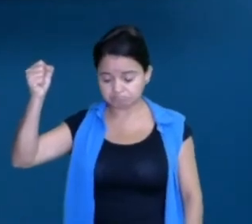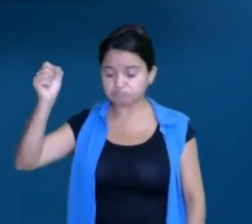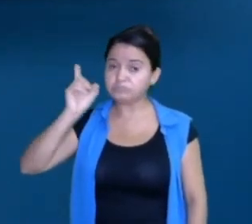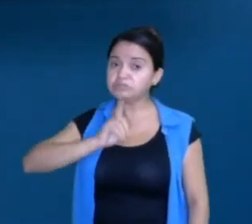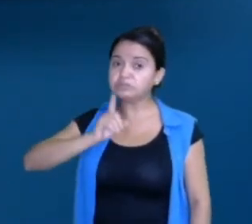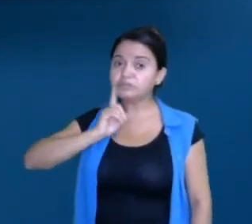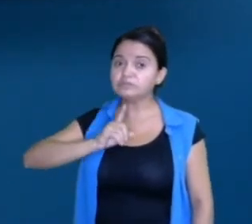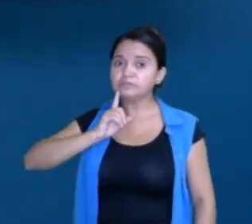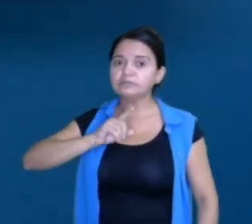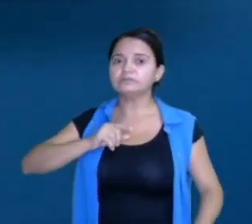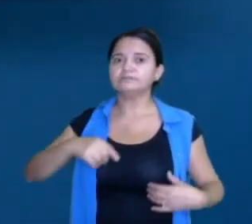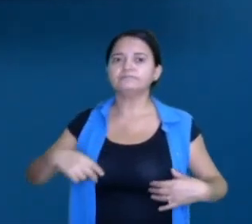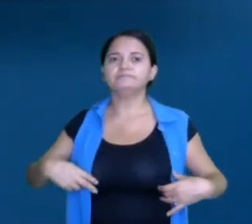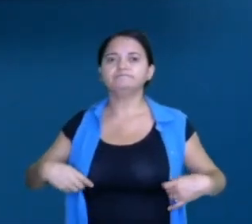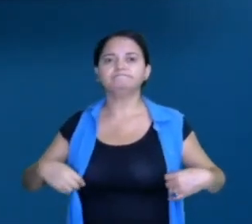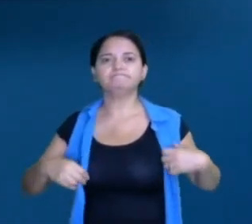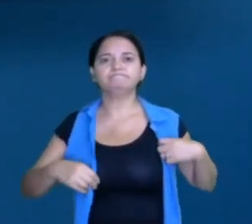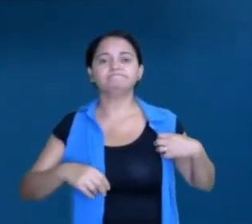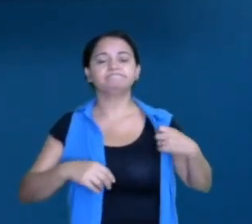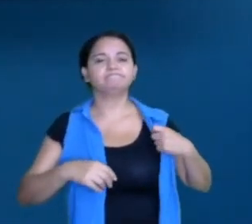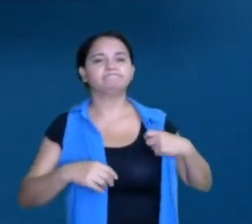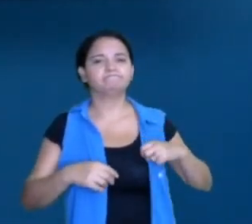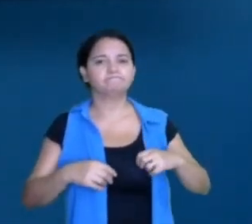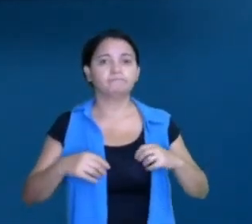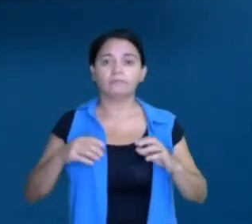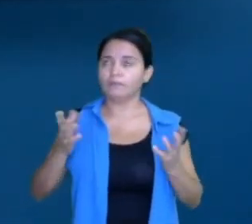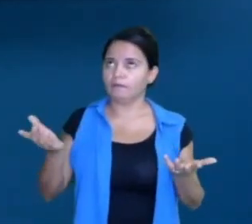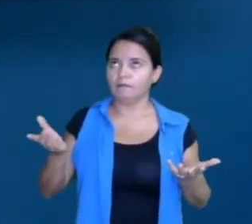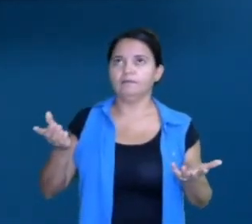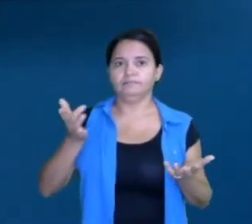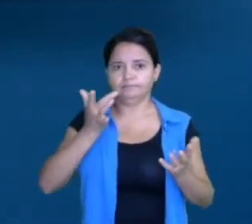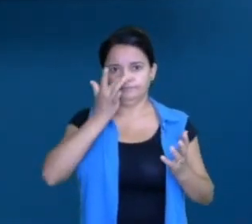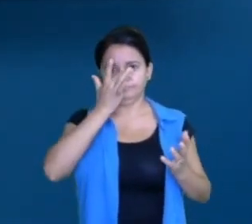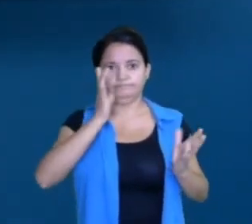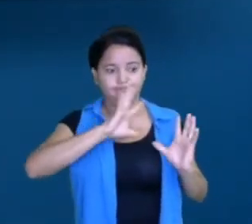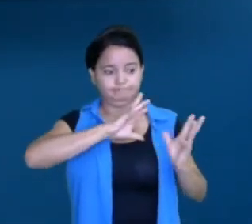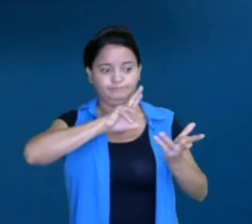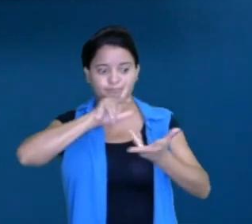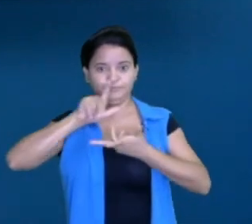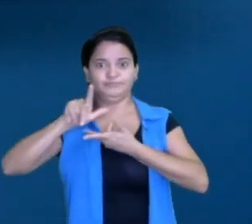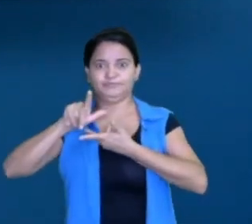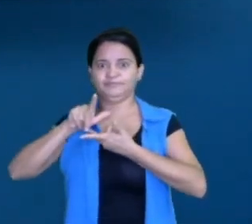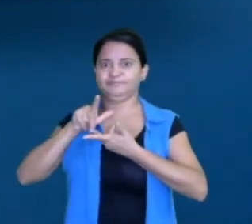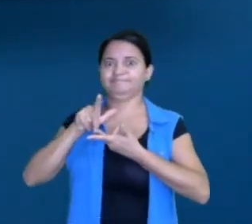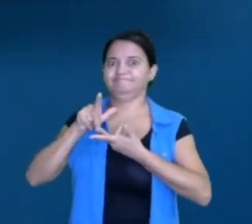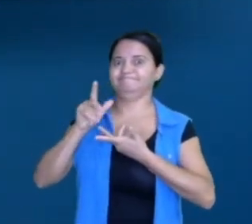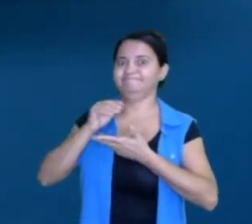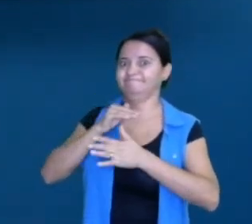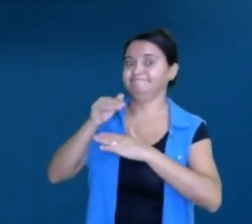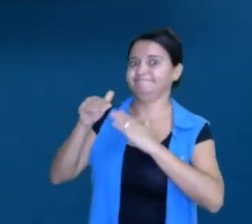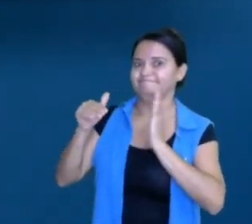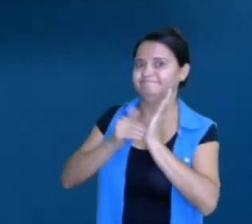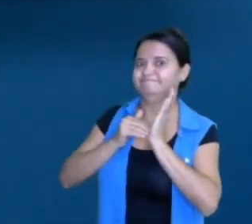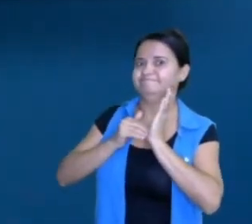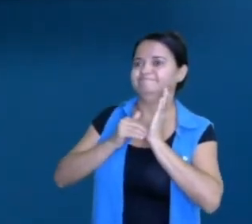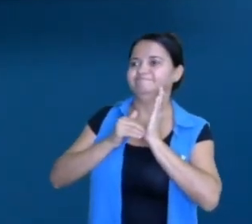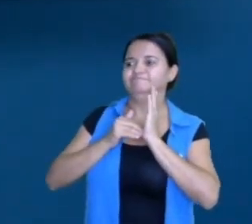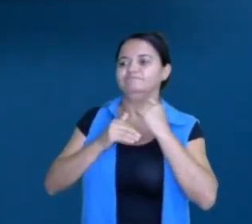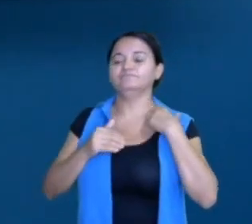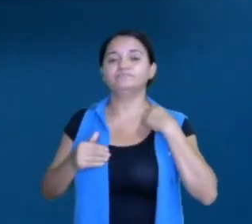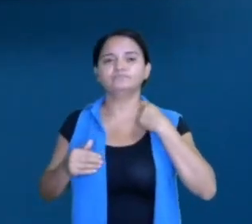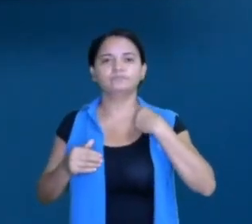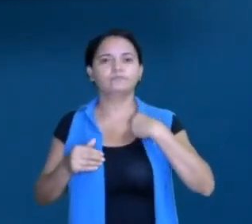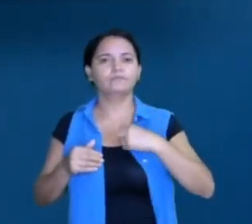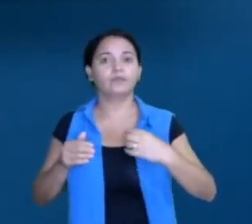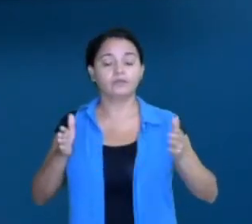consideravelmente, aliás, é bem considerado no mundo todo, né? Posteriormente, pessoal, a esse período da